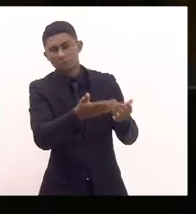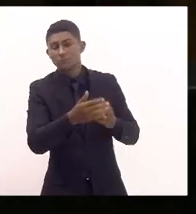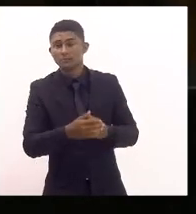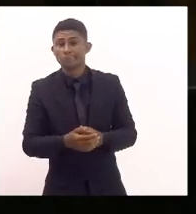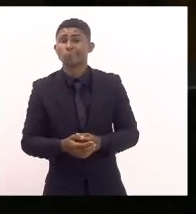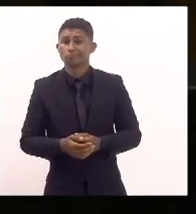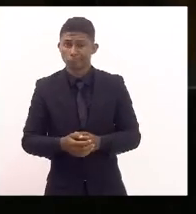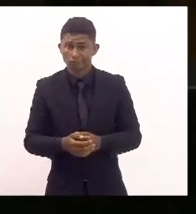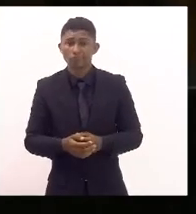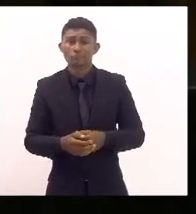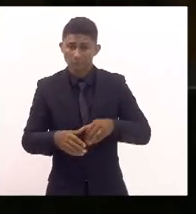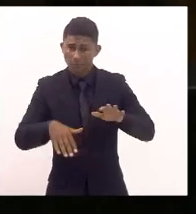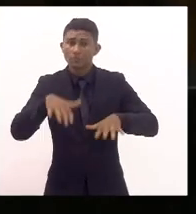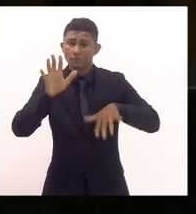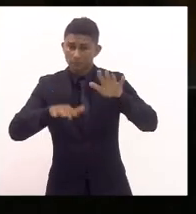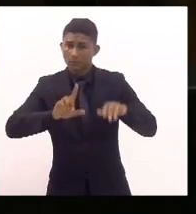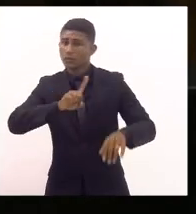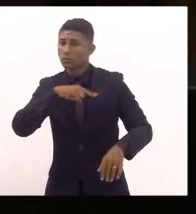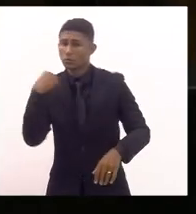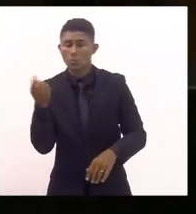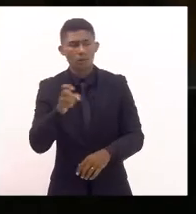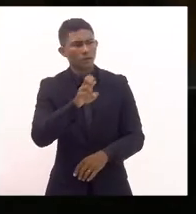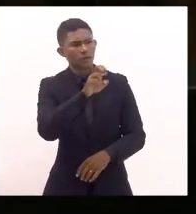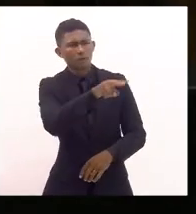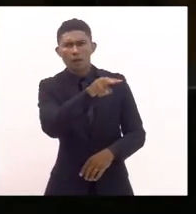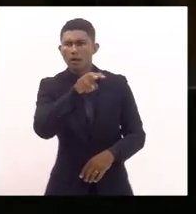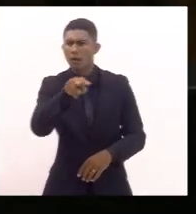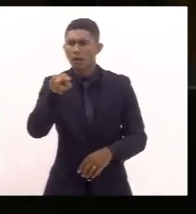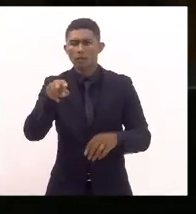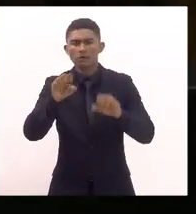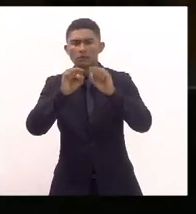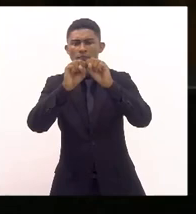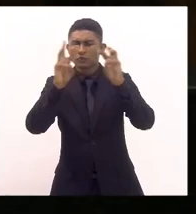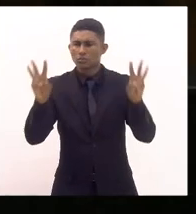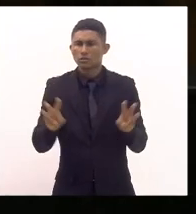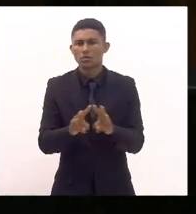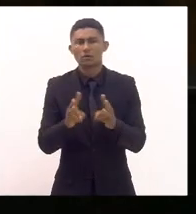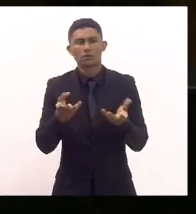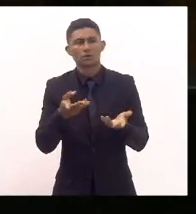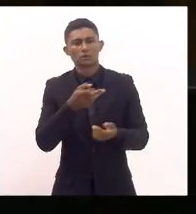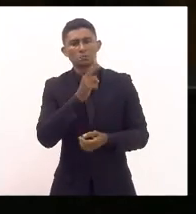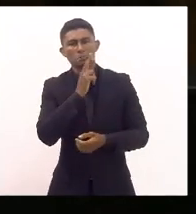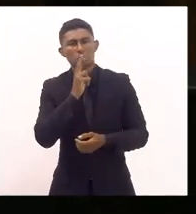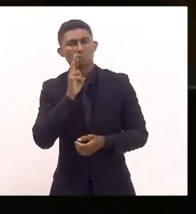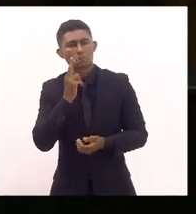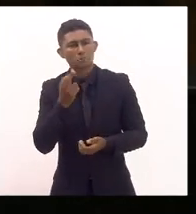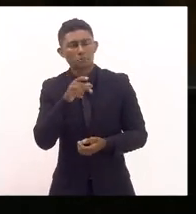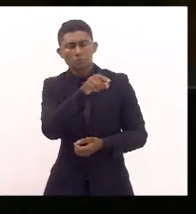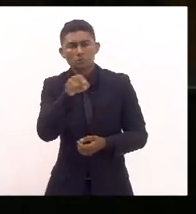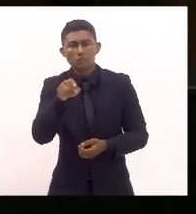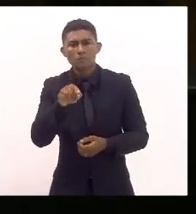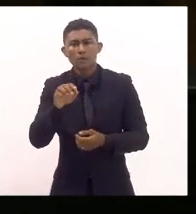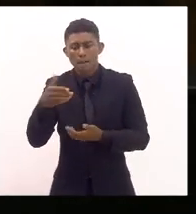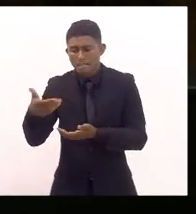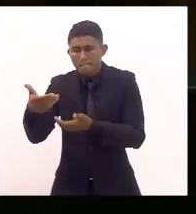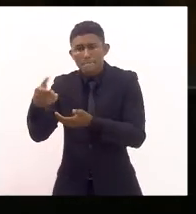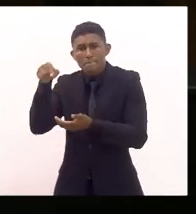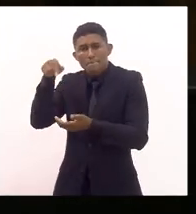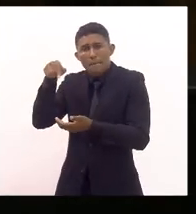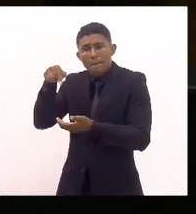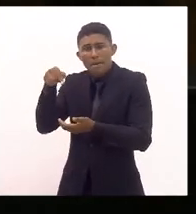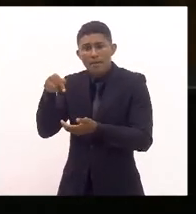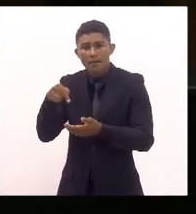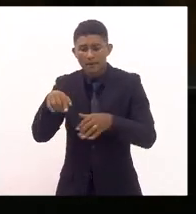vemos muita das vezes em o público shoppings restaurantes bebês não é nos seus